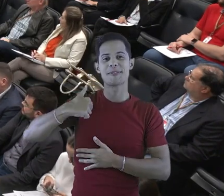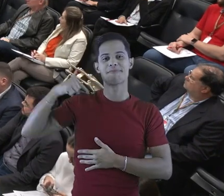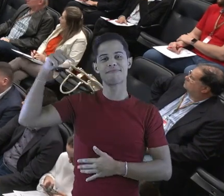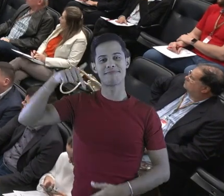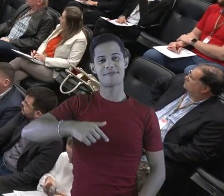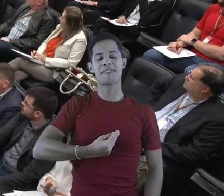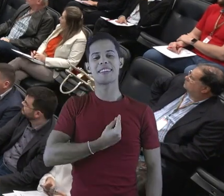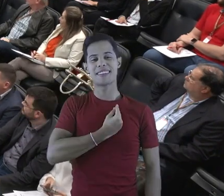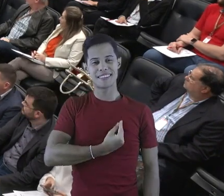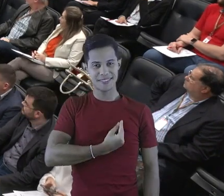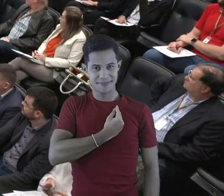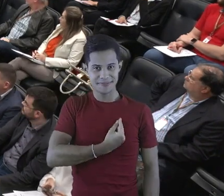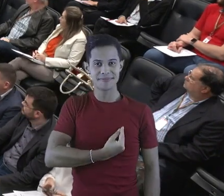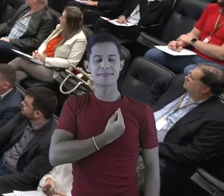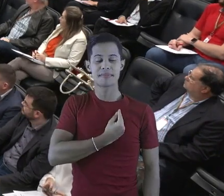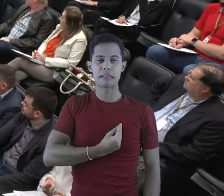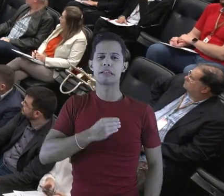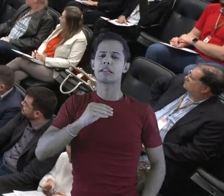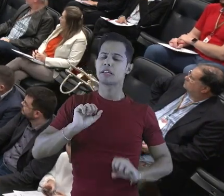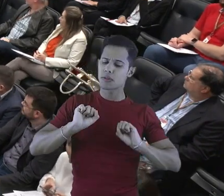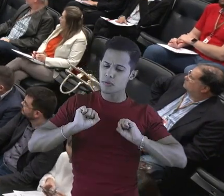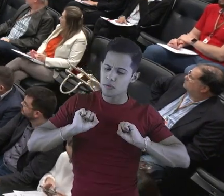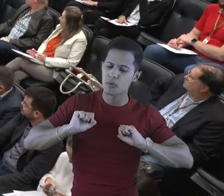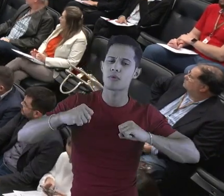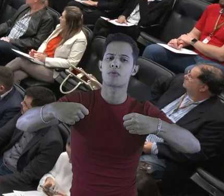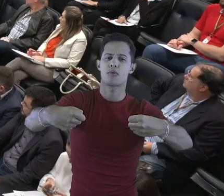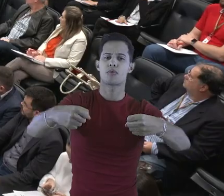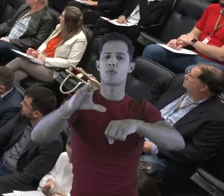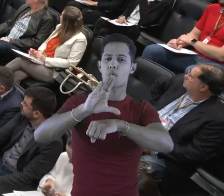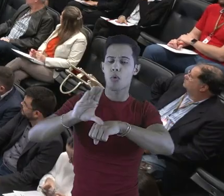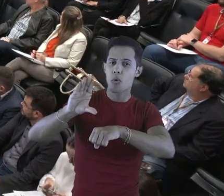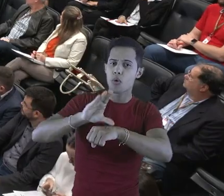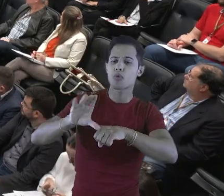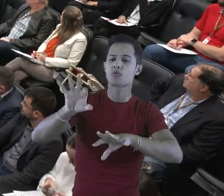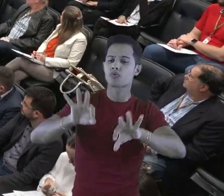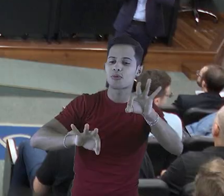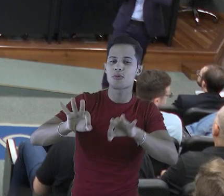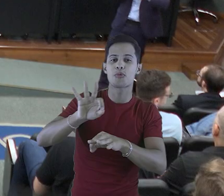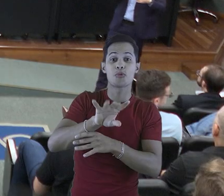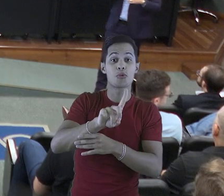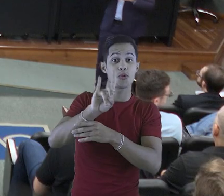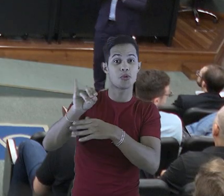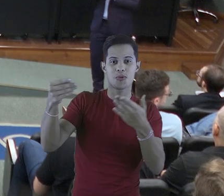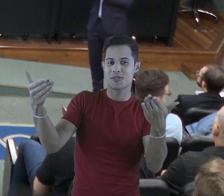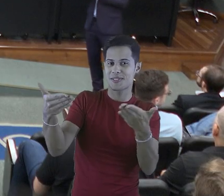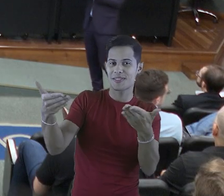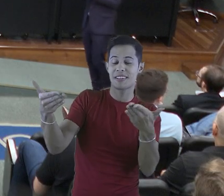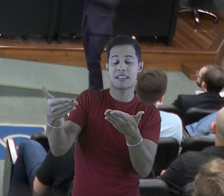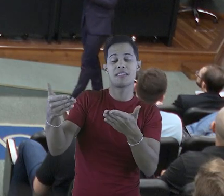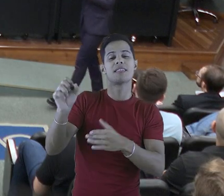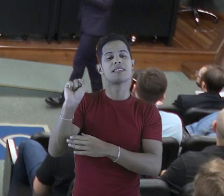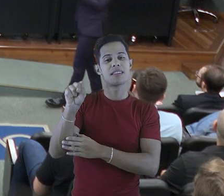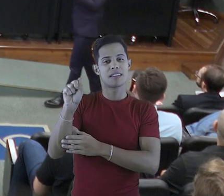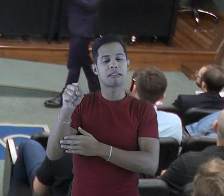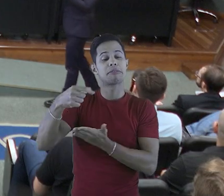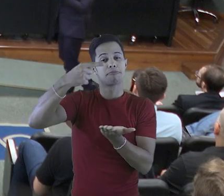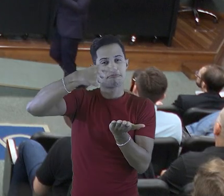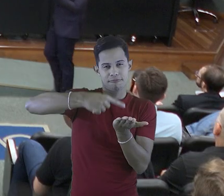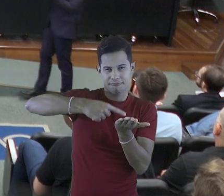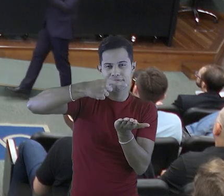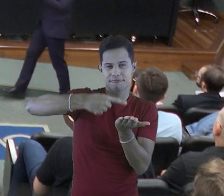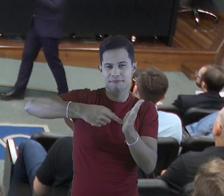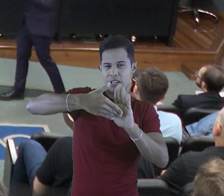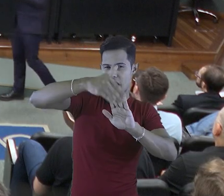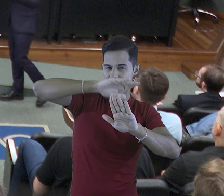A gente realmente fez um esforço bastante grande para que esse curso fosse realizado na data de hoje, até em razão da minha dificuldade de agenda. Então,